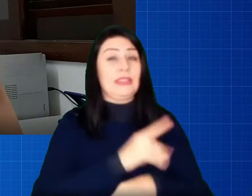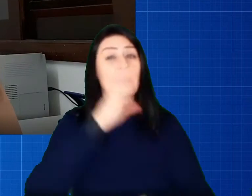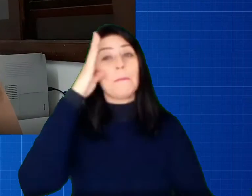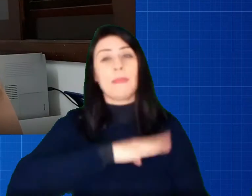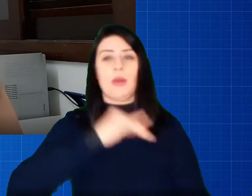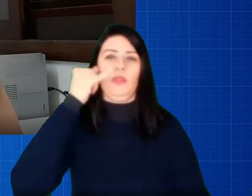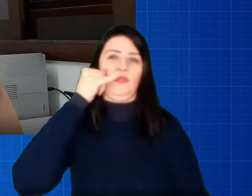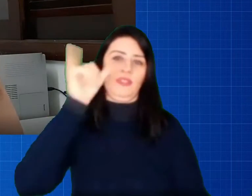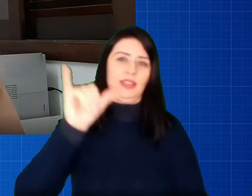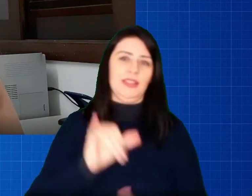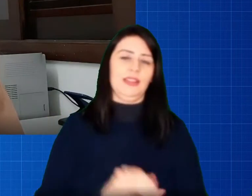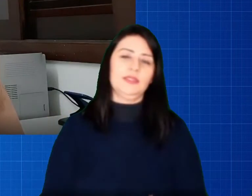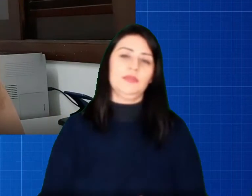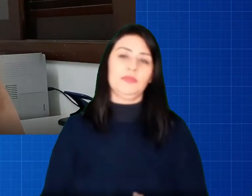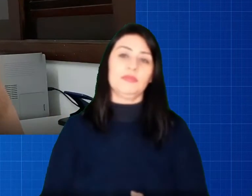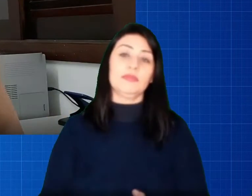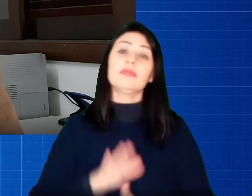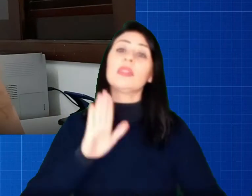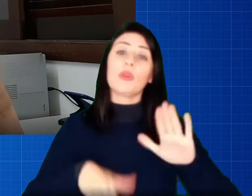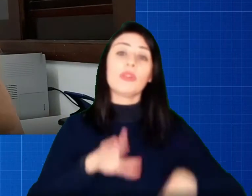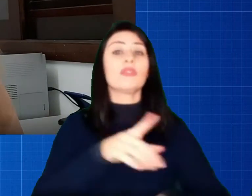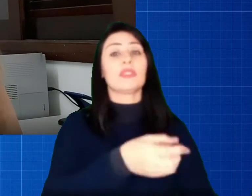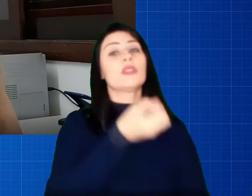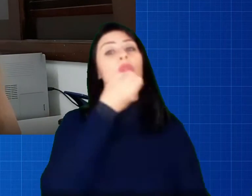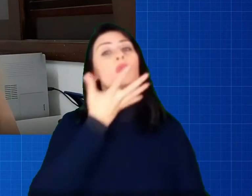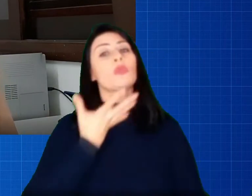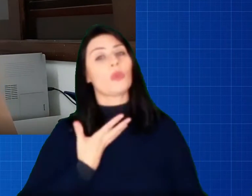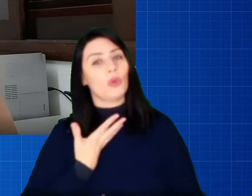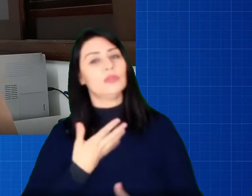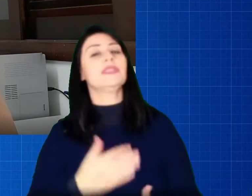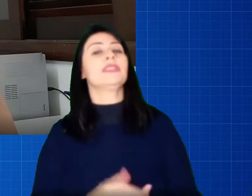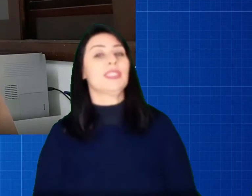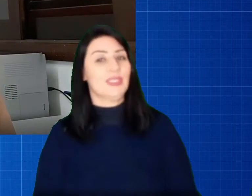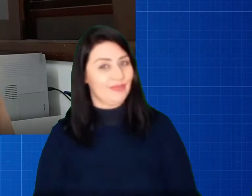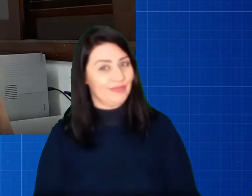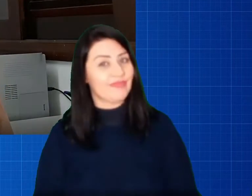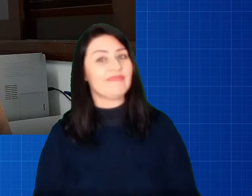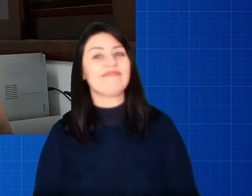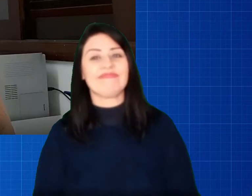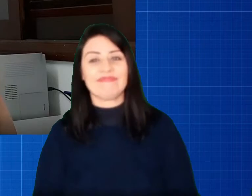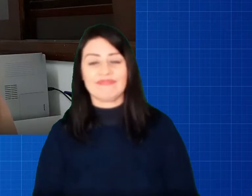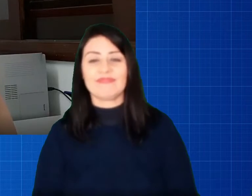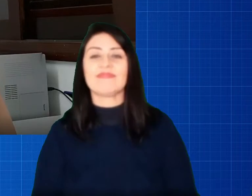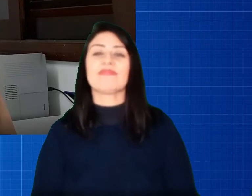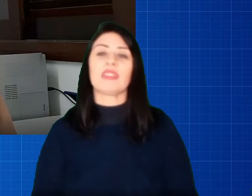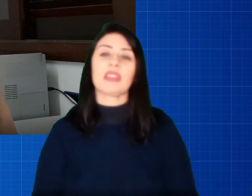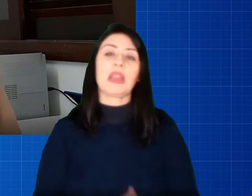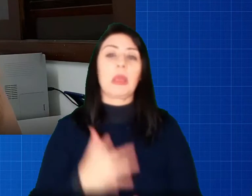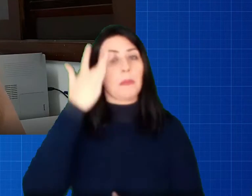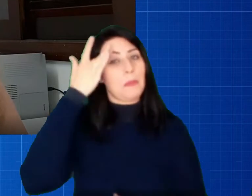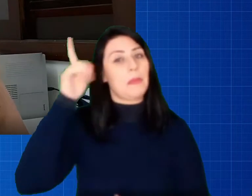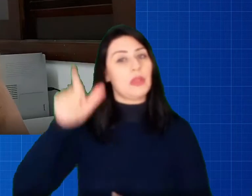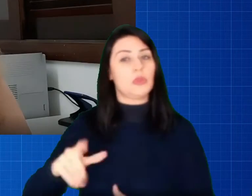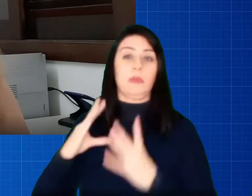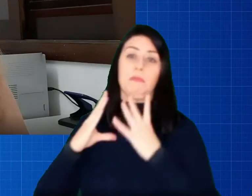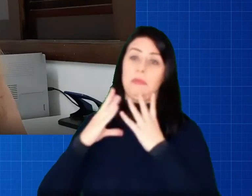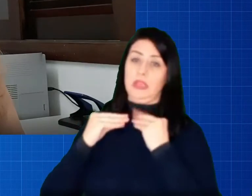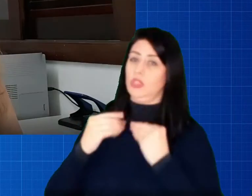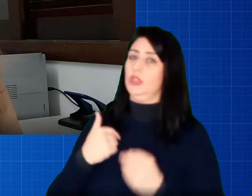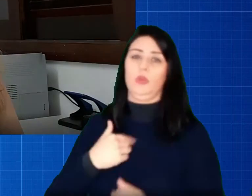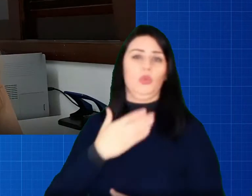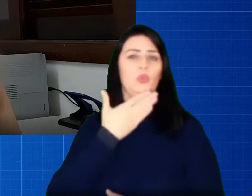ela porque ela vai criar um escudo de proteção e o mal não vai pegar essa pessoa. E é nisso que às vezes elas contam, olha,